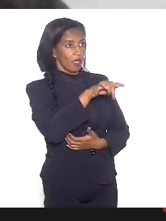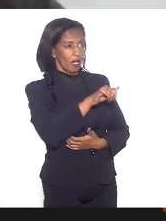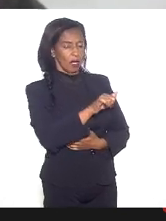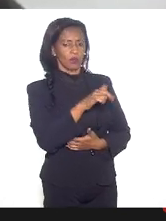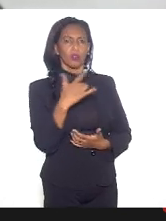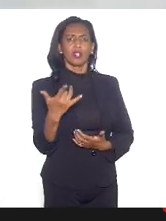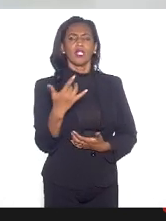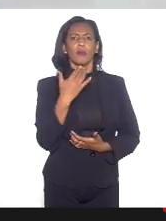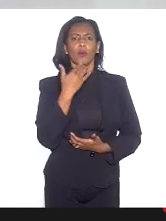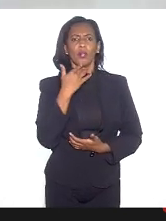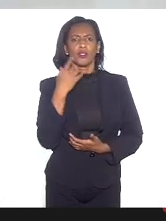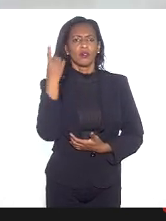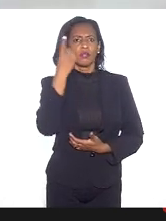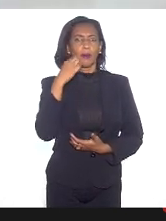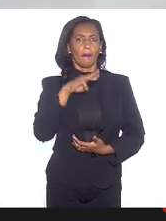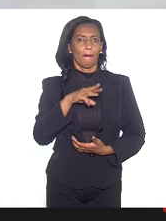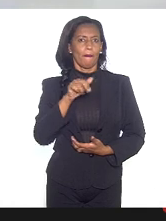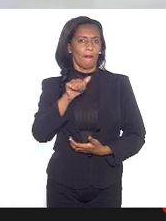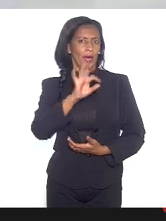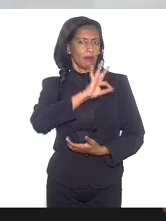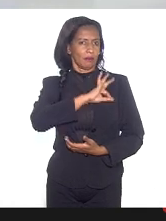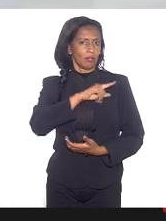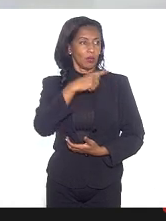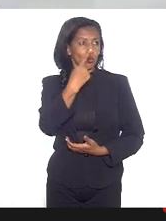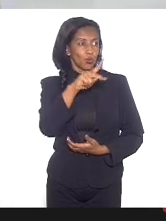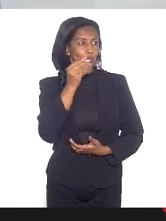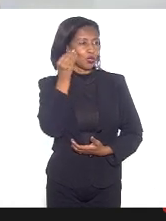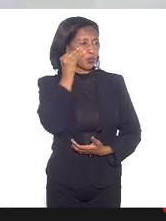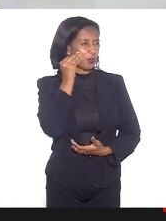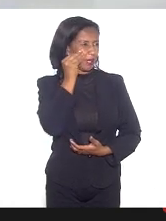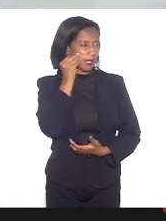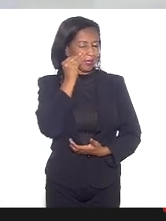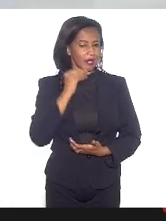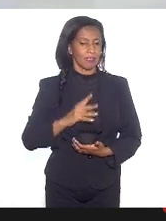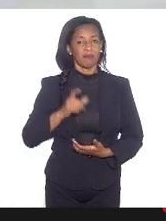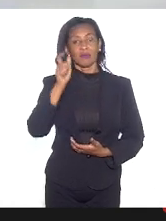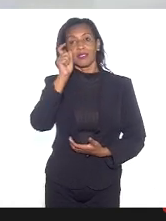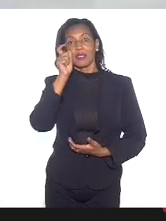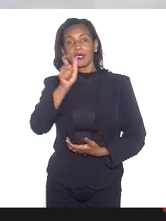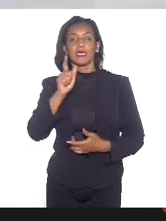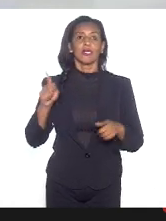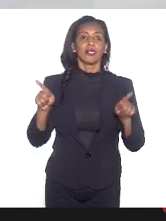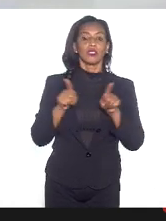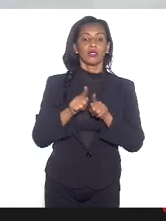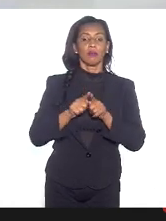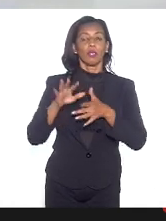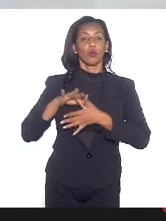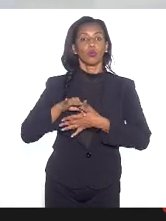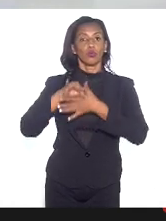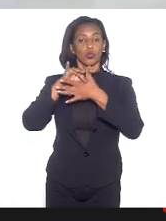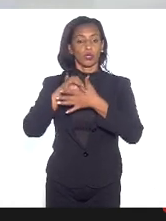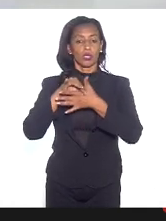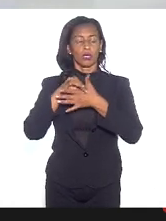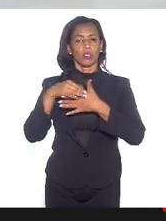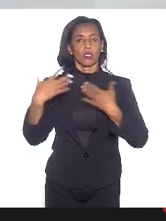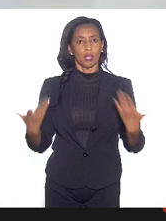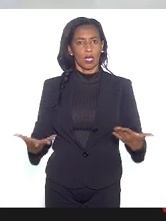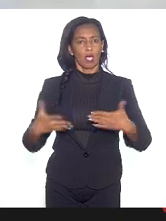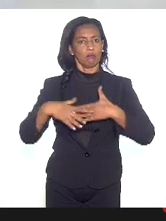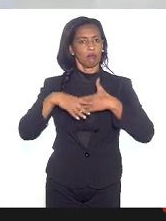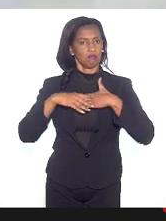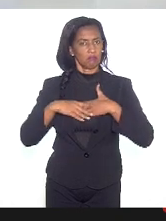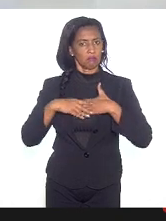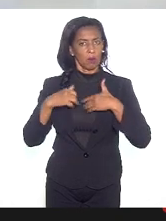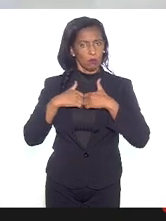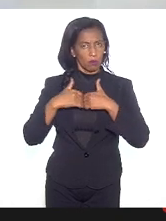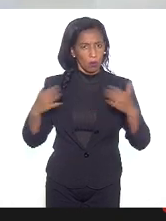deputada Marta Rocha, com a sua experiência, talvez seja interessante que também os representantes dêem sua saudação inicial